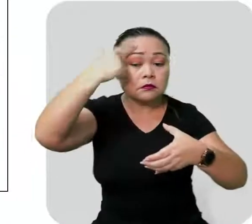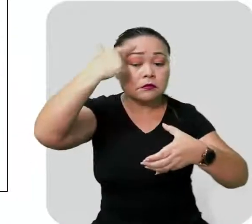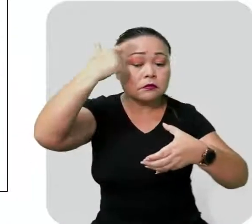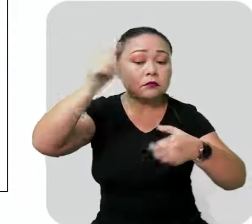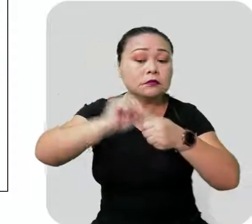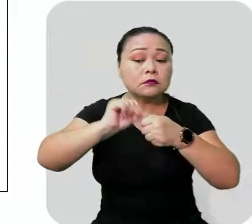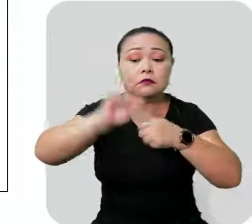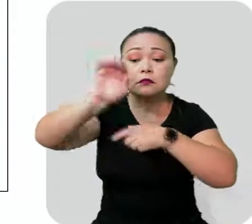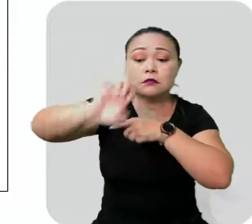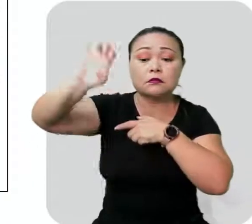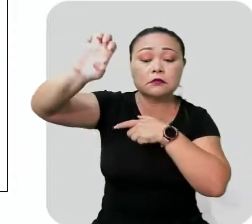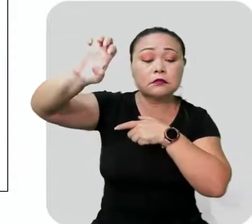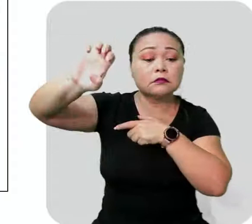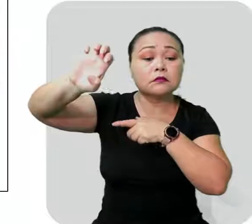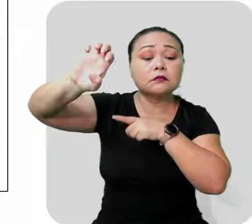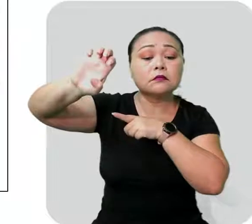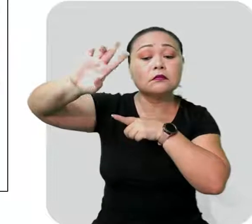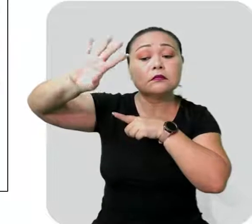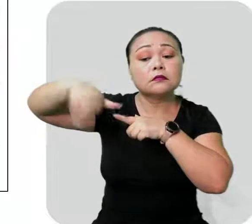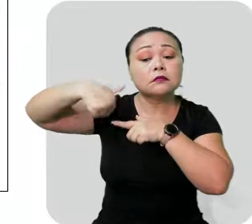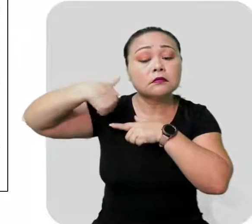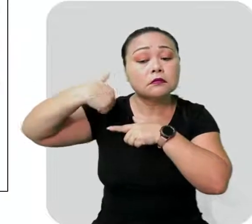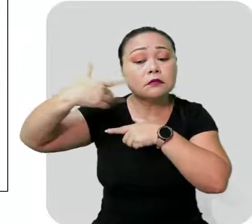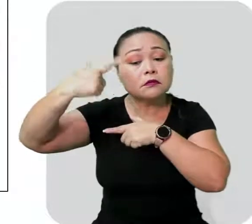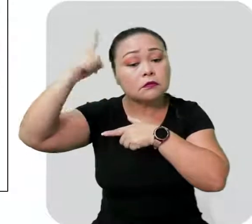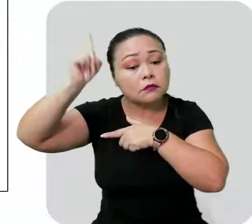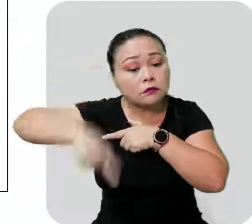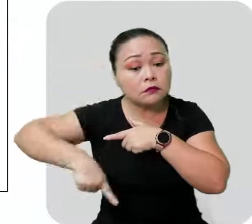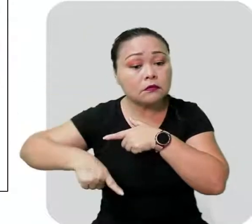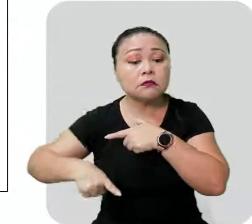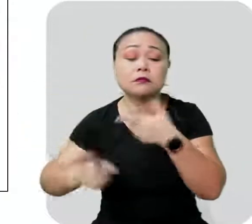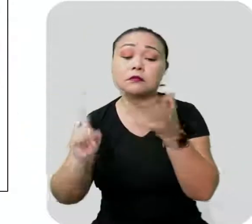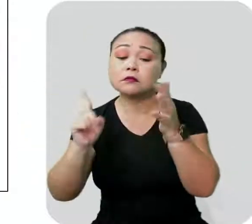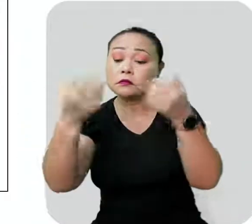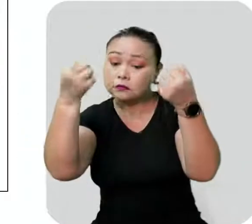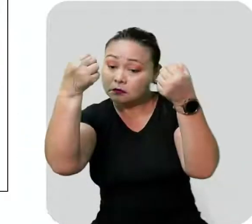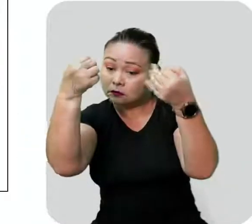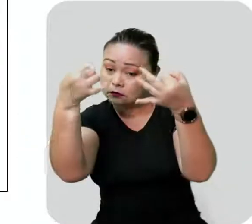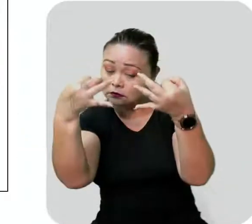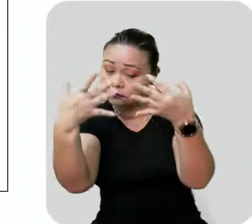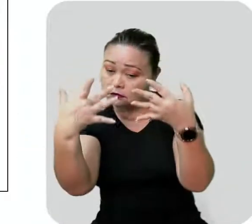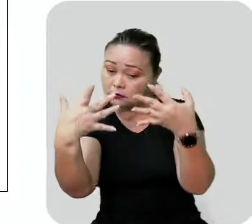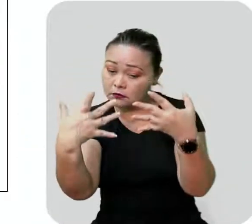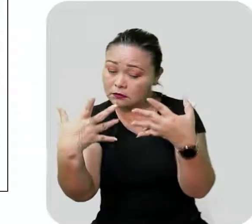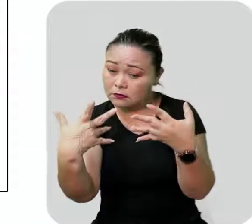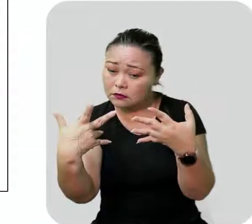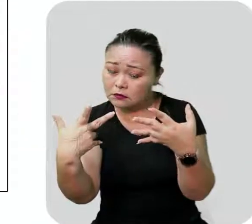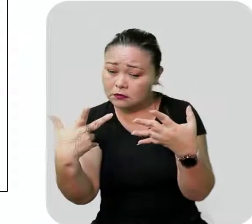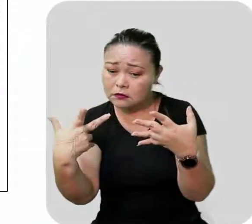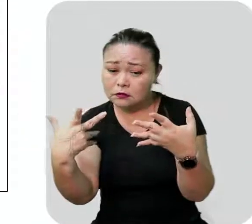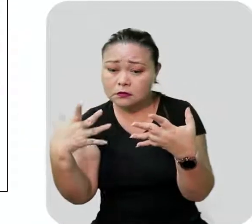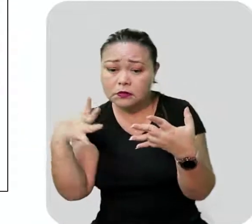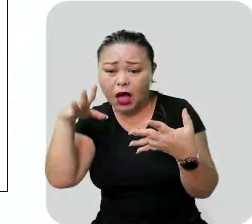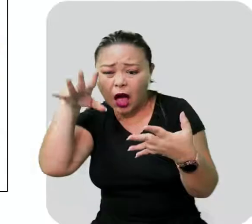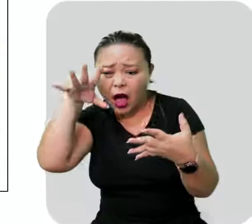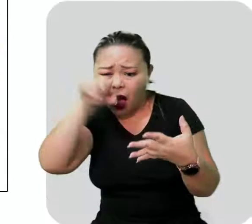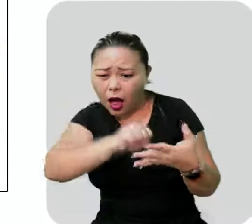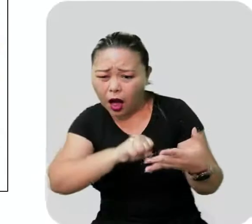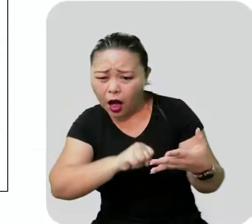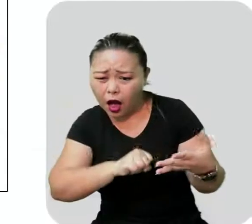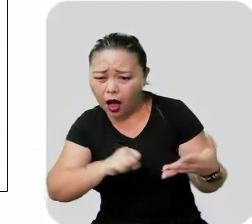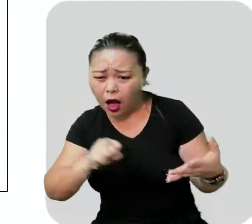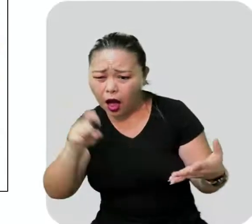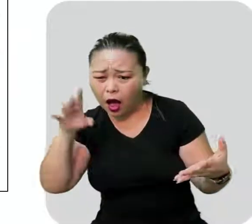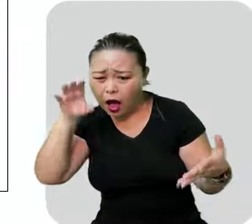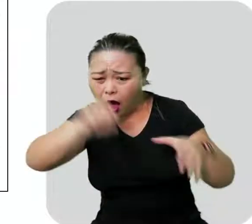ideias os europeus eles irão justificar Olha aí a a brutal com piso dos povos